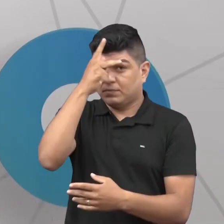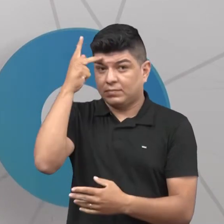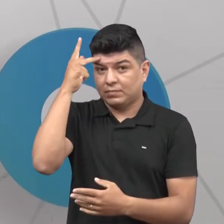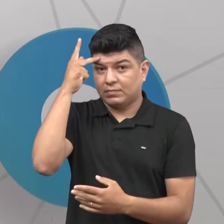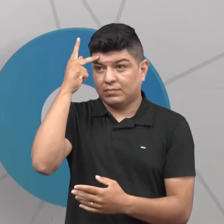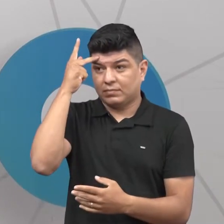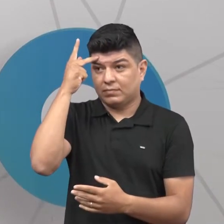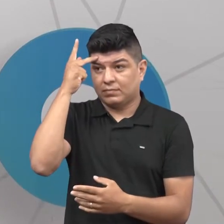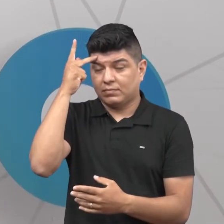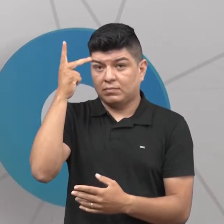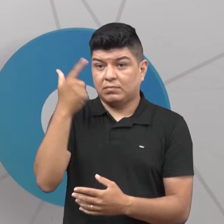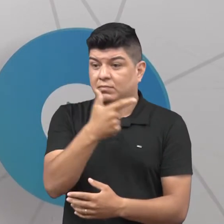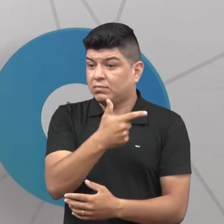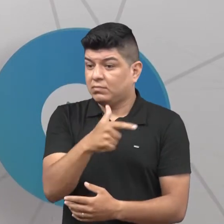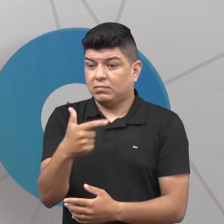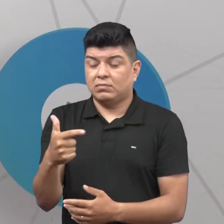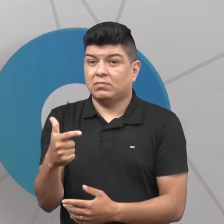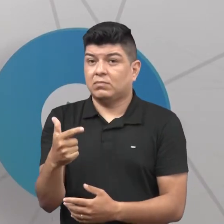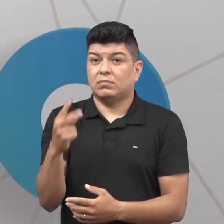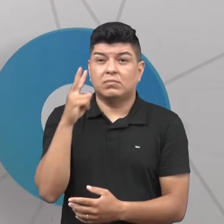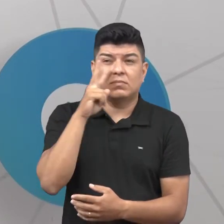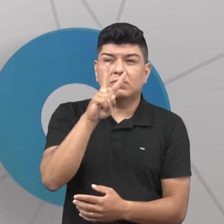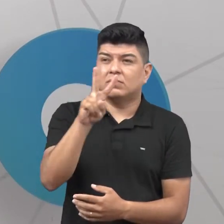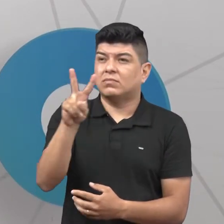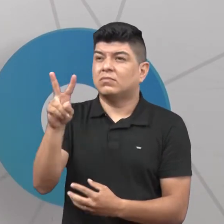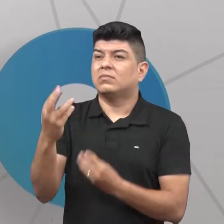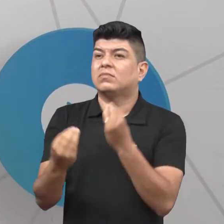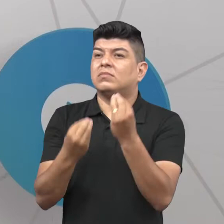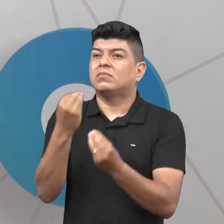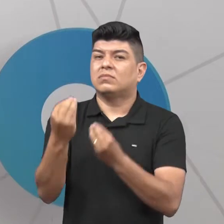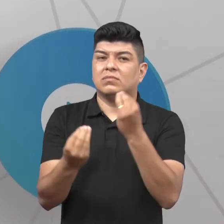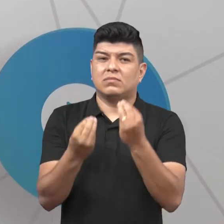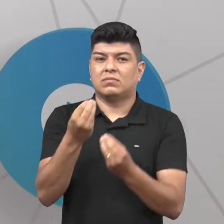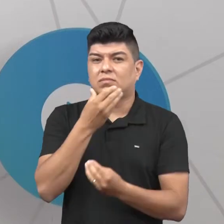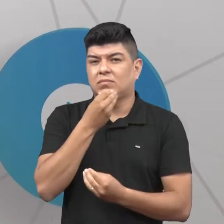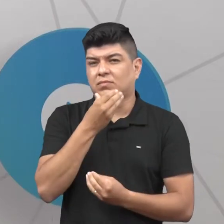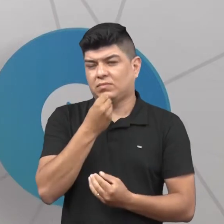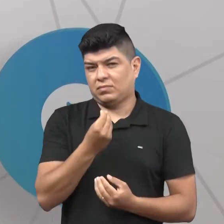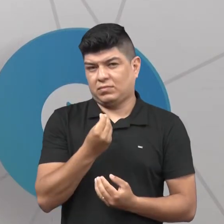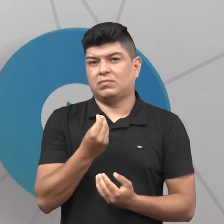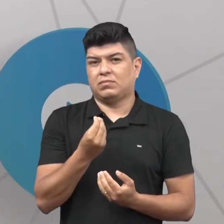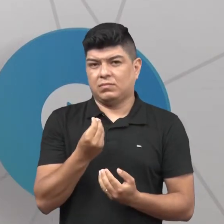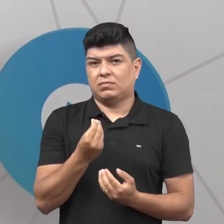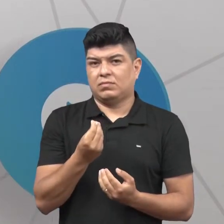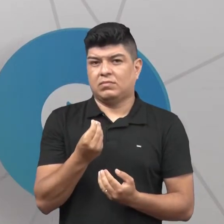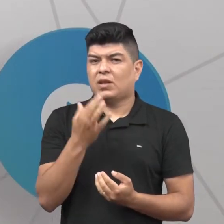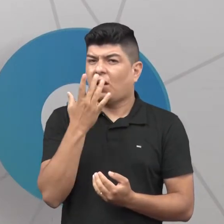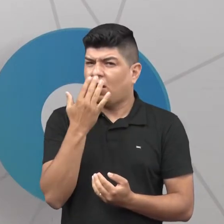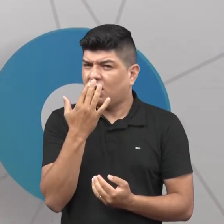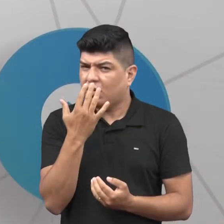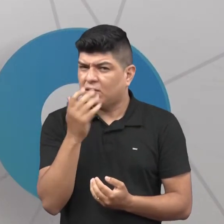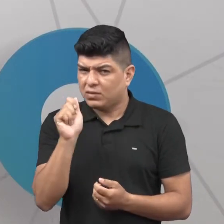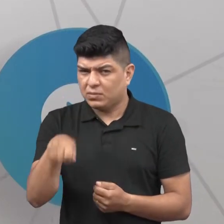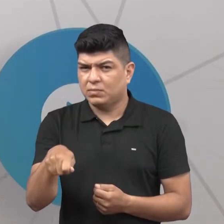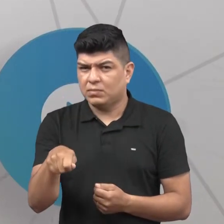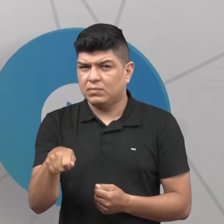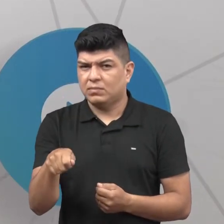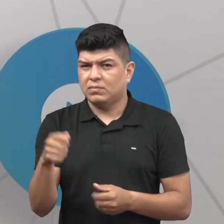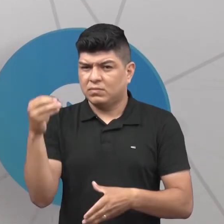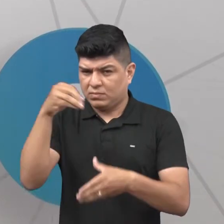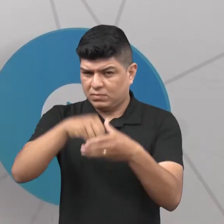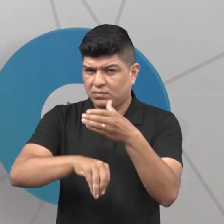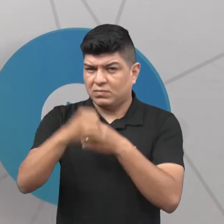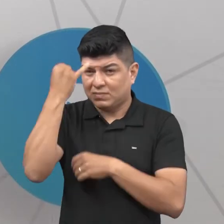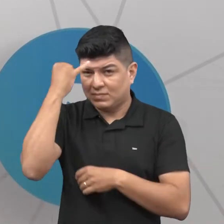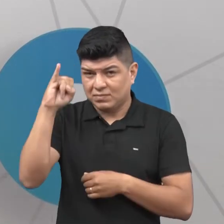pessoa que não consegue enxergar o que seria o centauro. A questão das cores, seria possível isso dentro